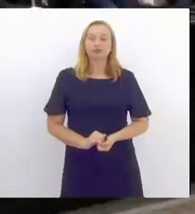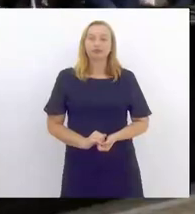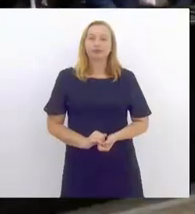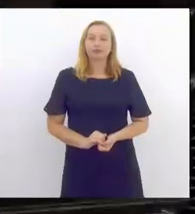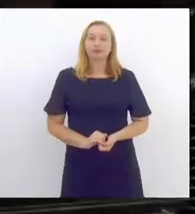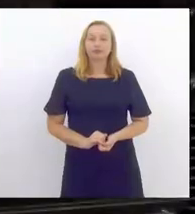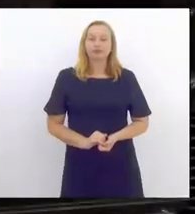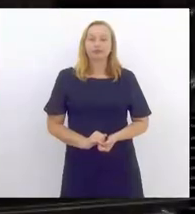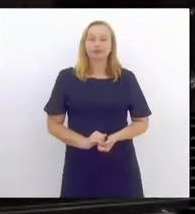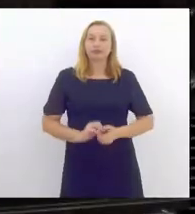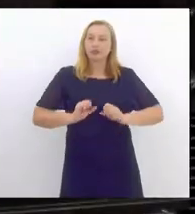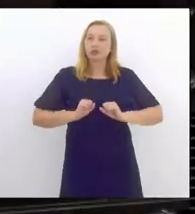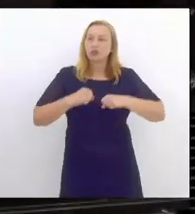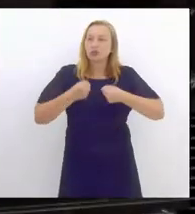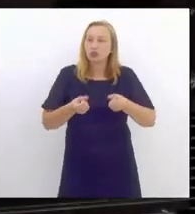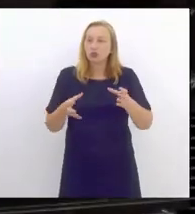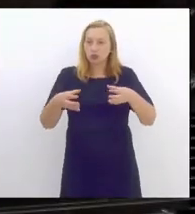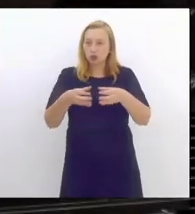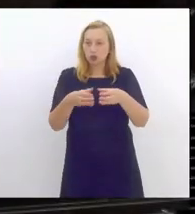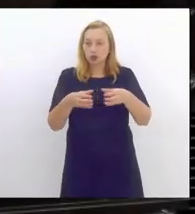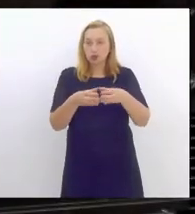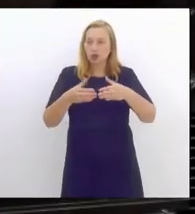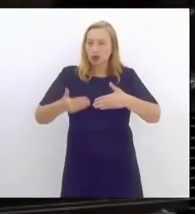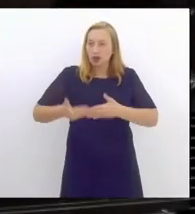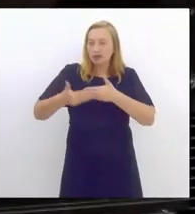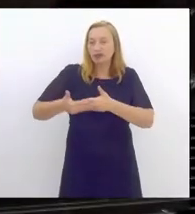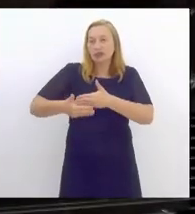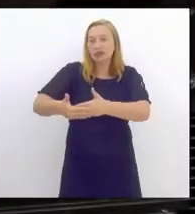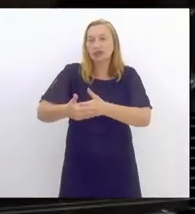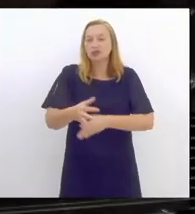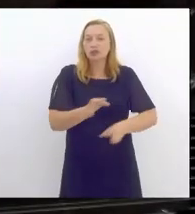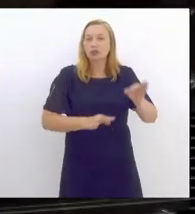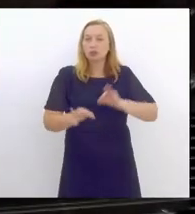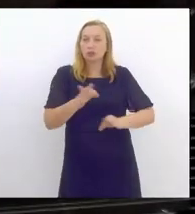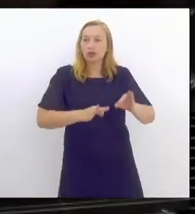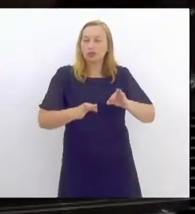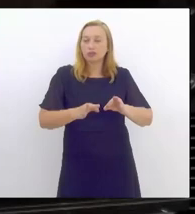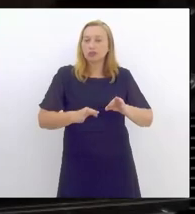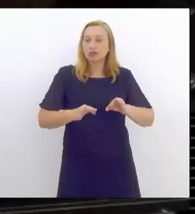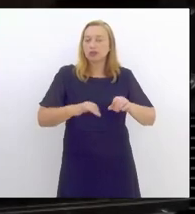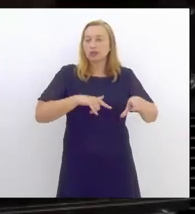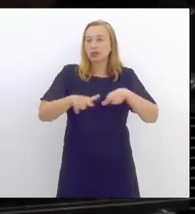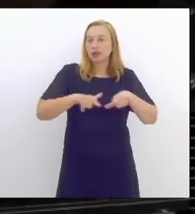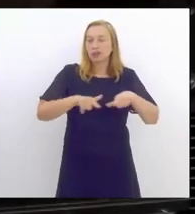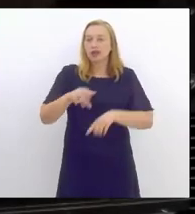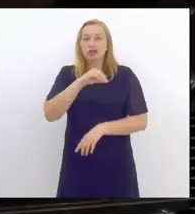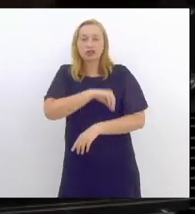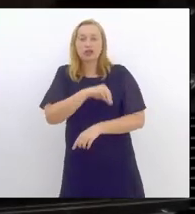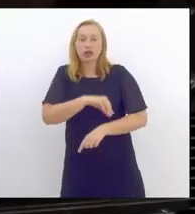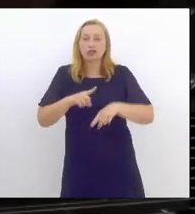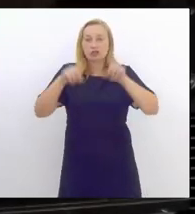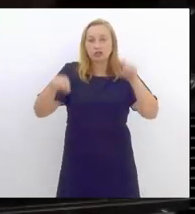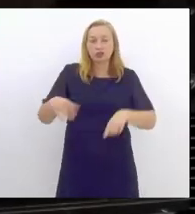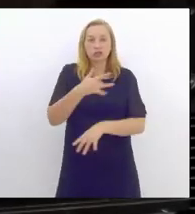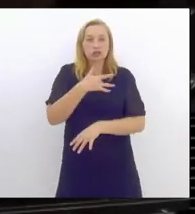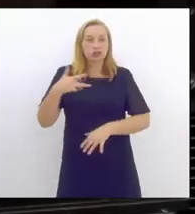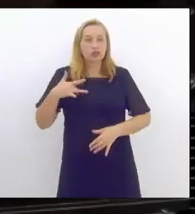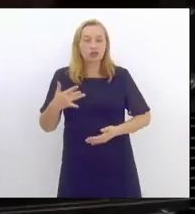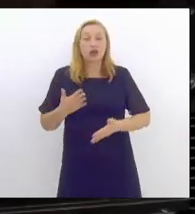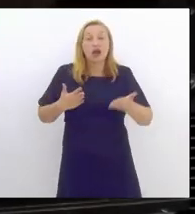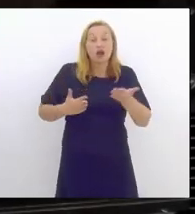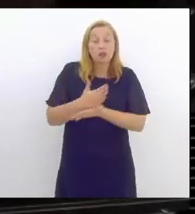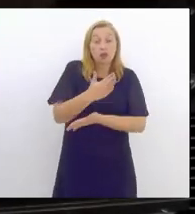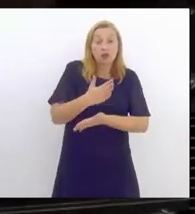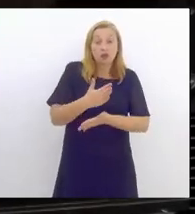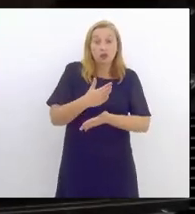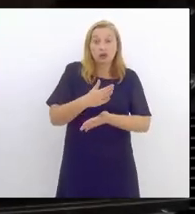Em um esforço conjunto, avançamos com um plano de cargos, carreiras e salários dos servidores da saúde. Aprovamos a